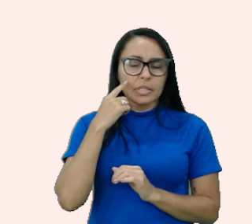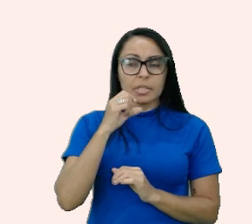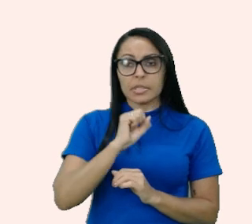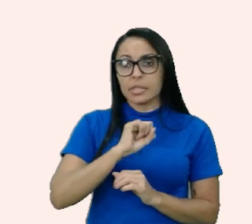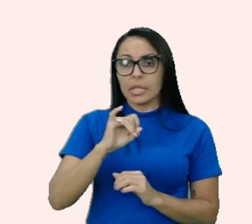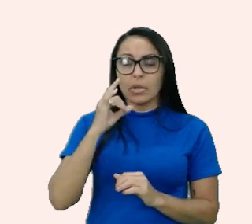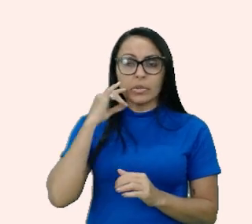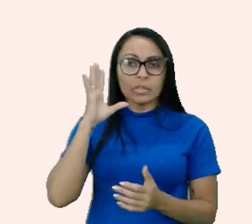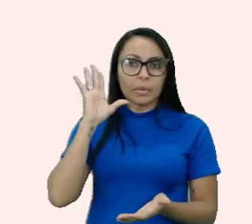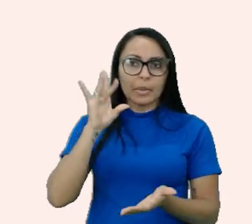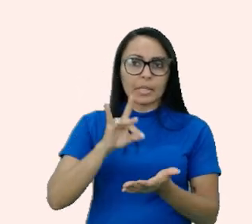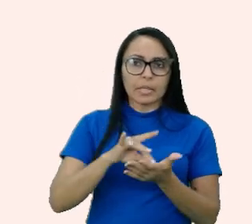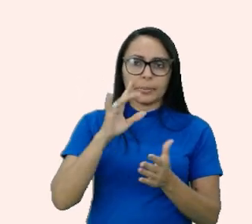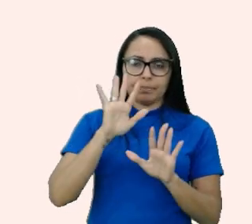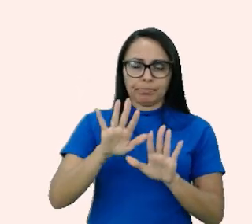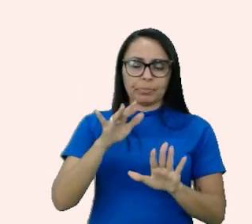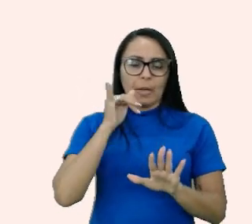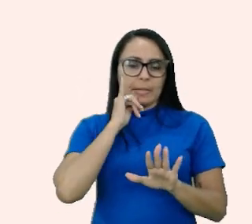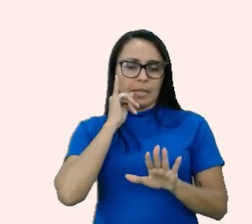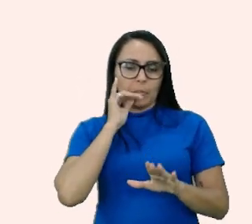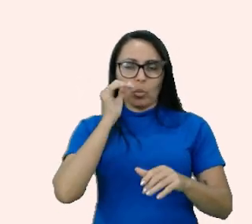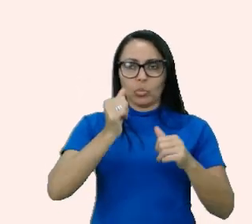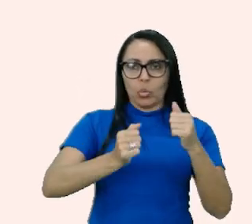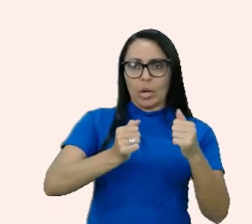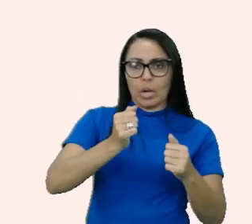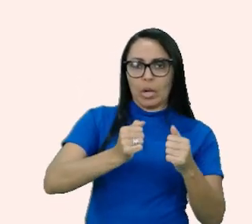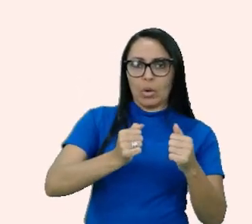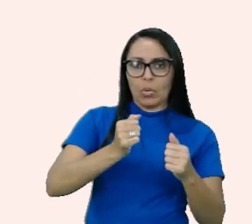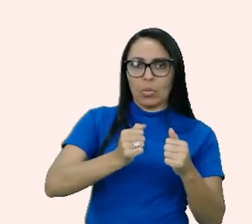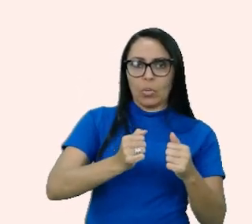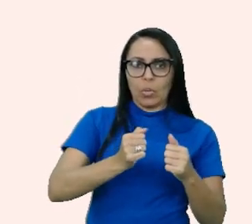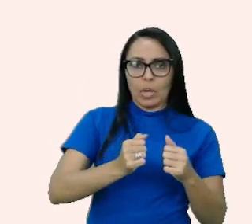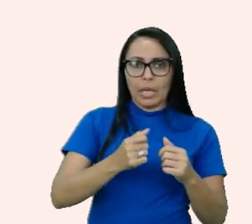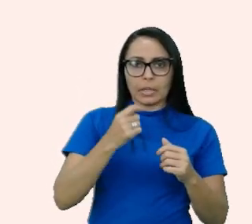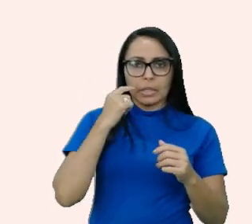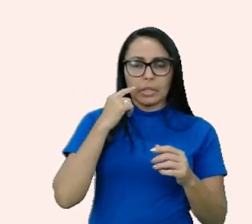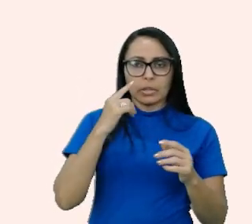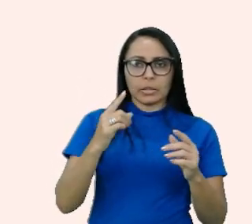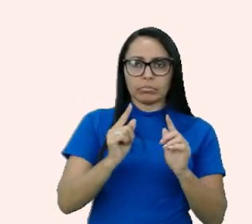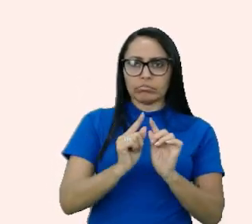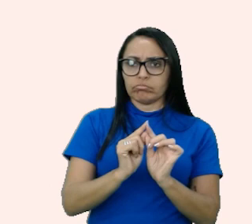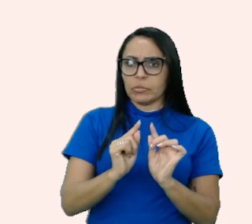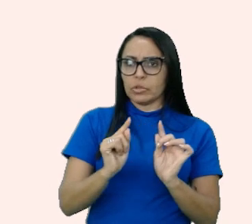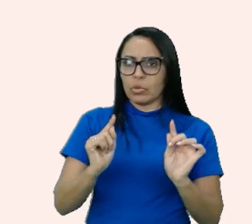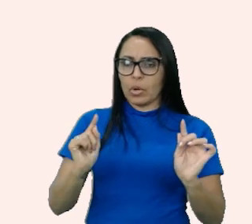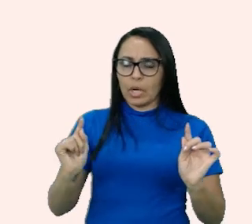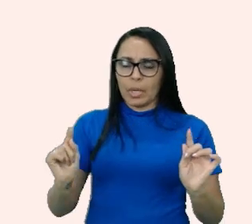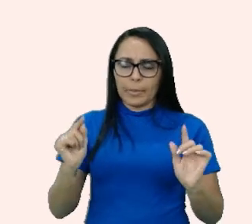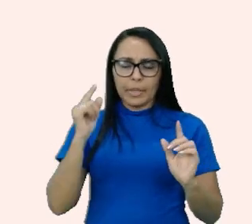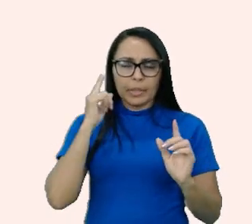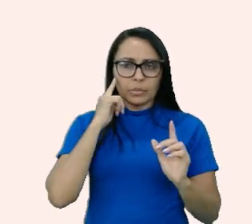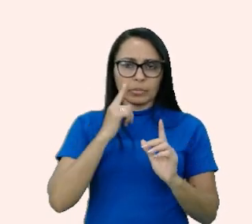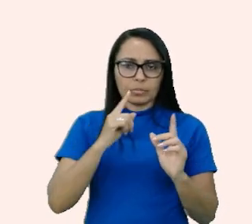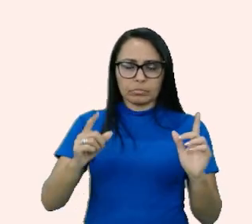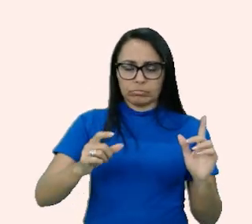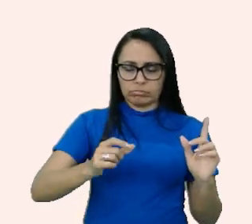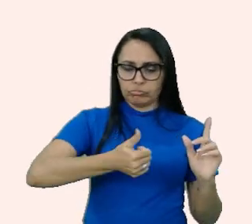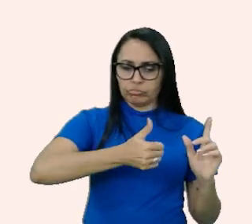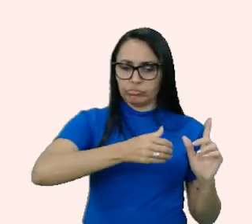um automóvel tem um deslocamento, um ΔS1, de